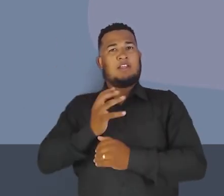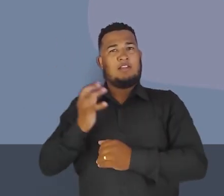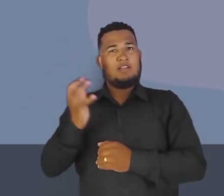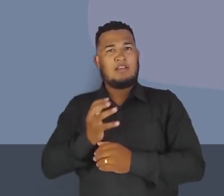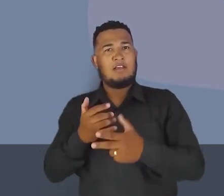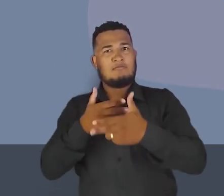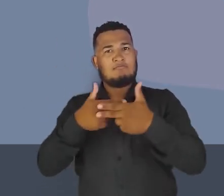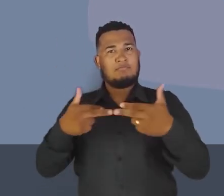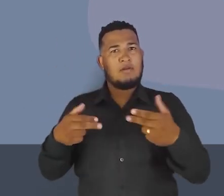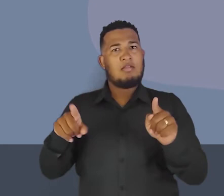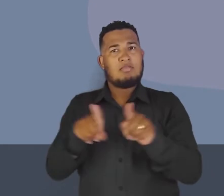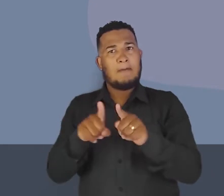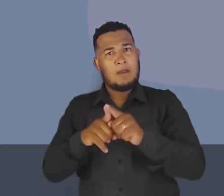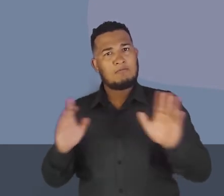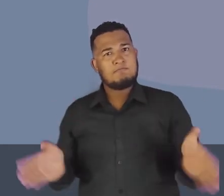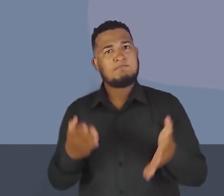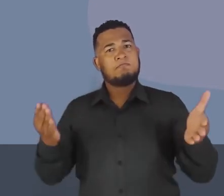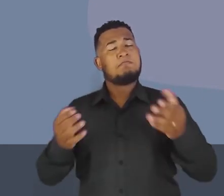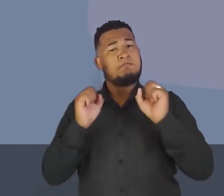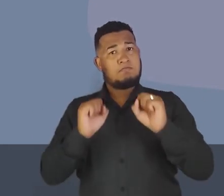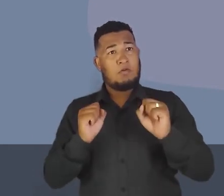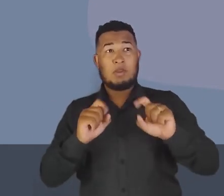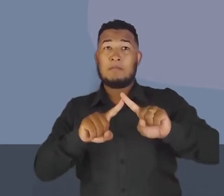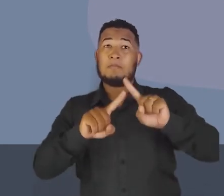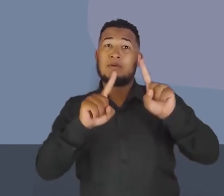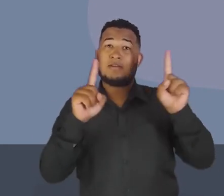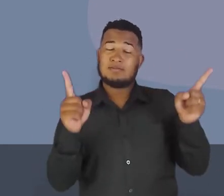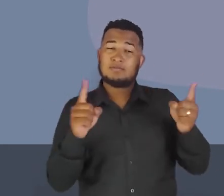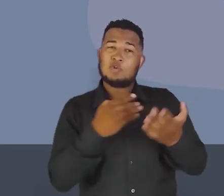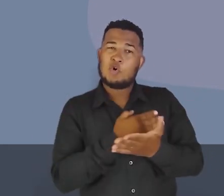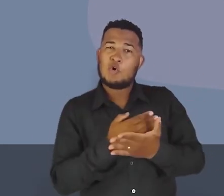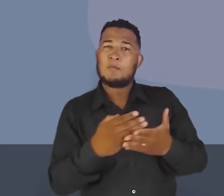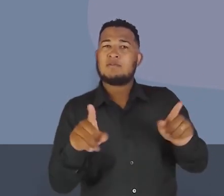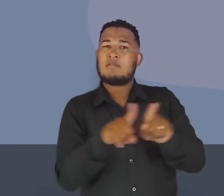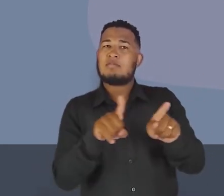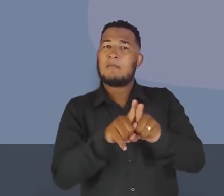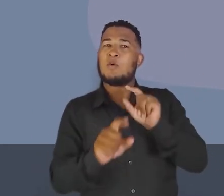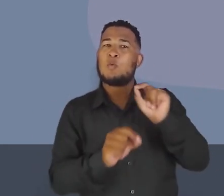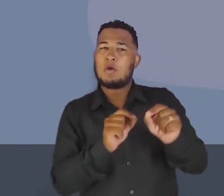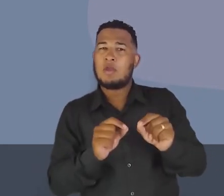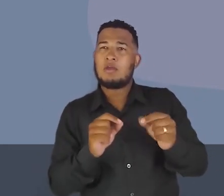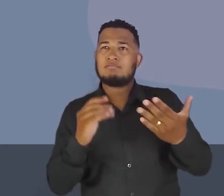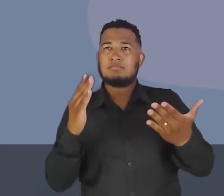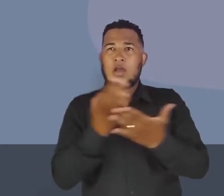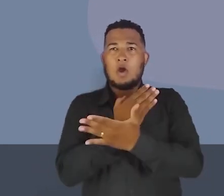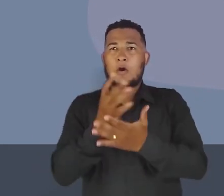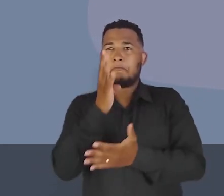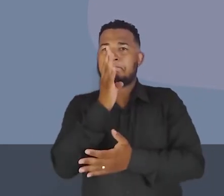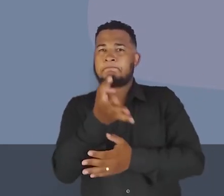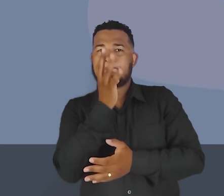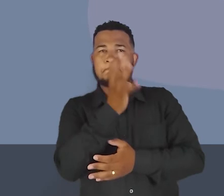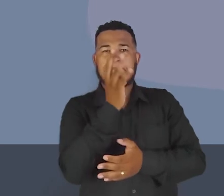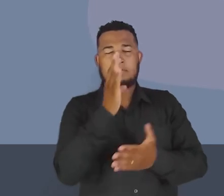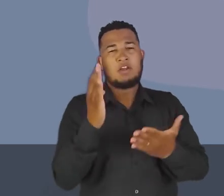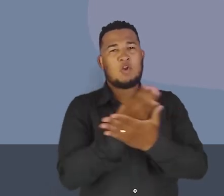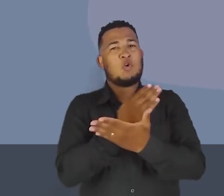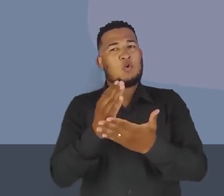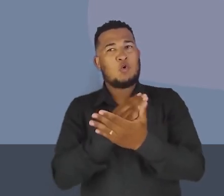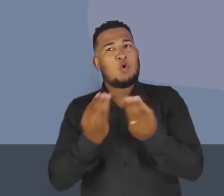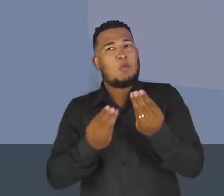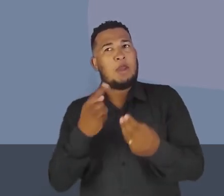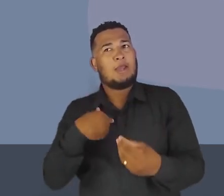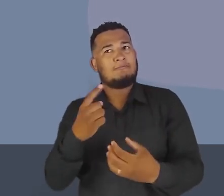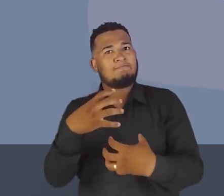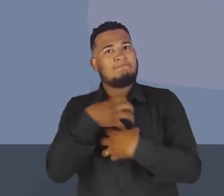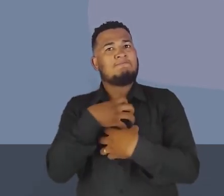para poder gerar a riqueza. Porém, começam a aparecer algumas críticas, tá, aos